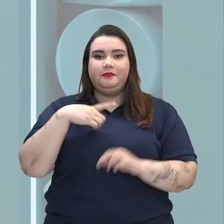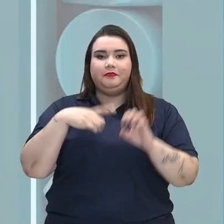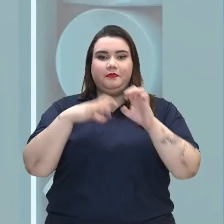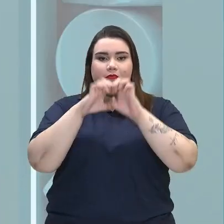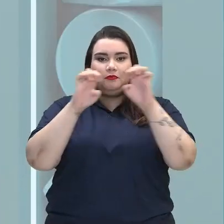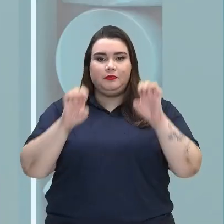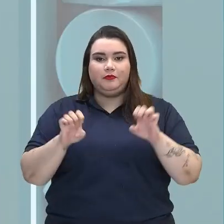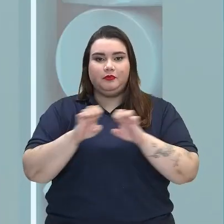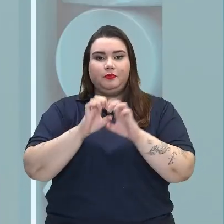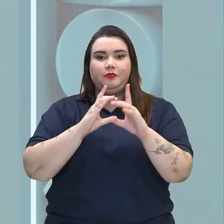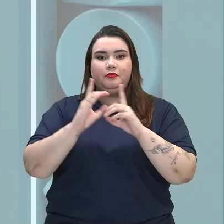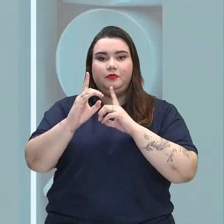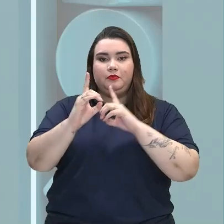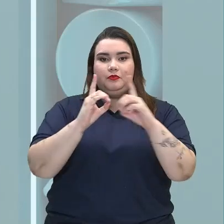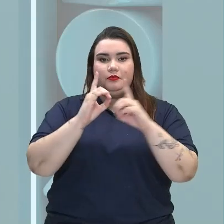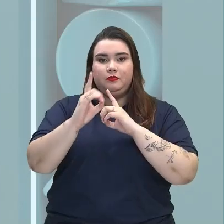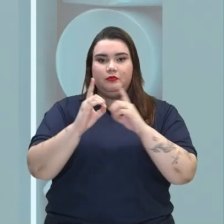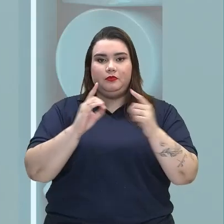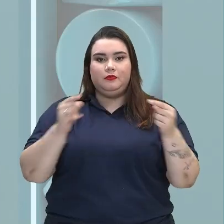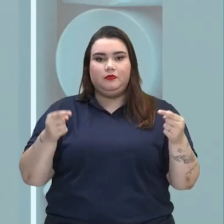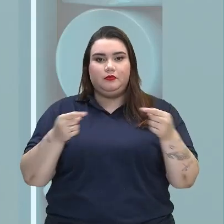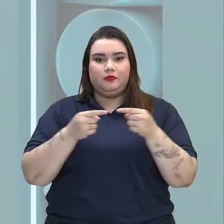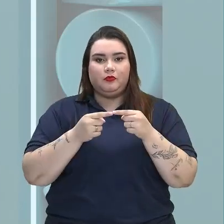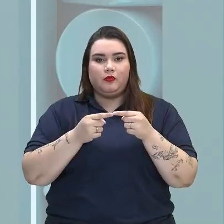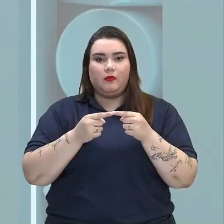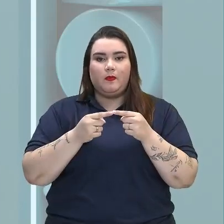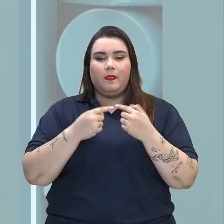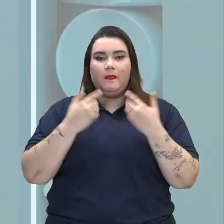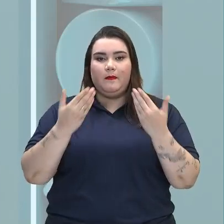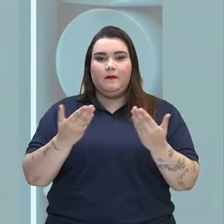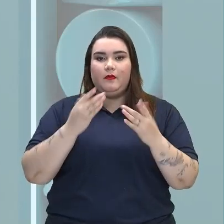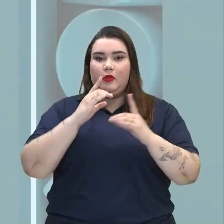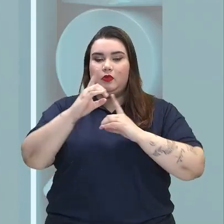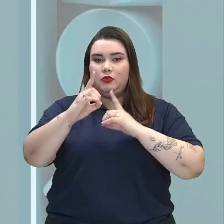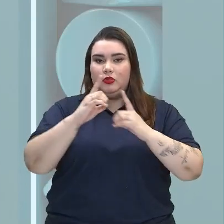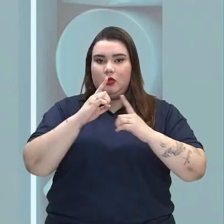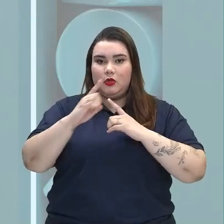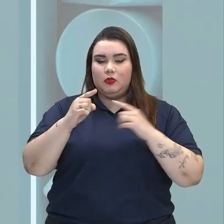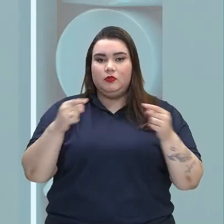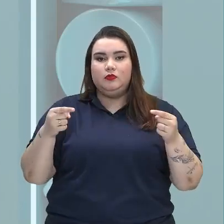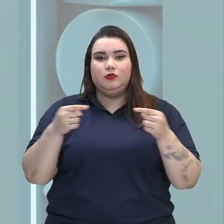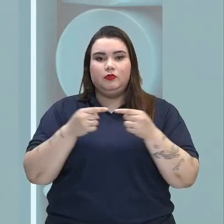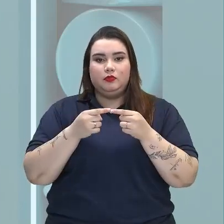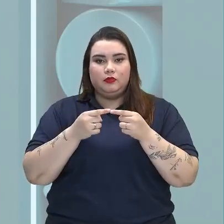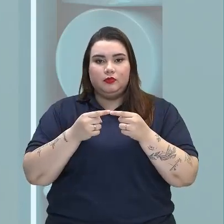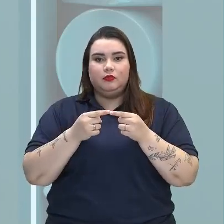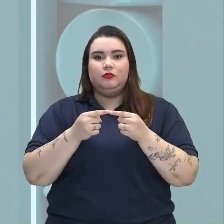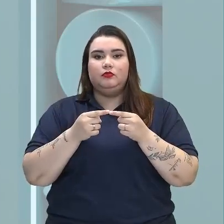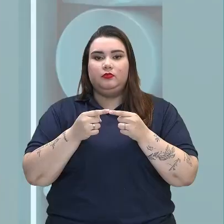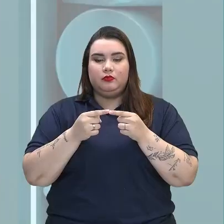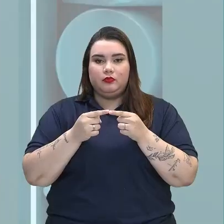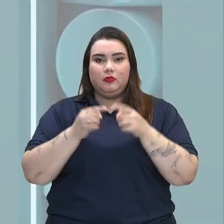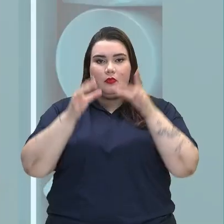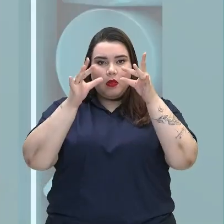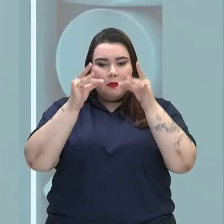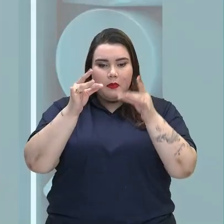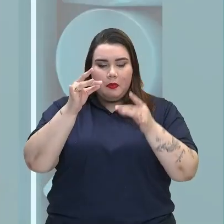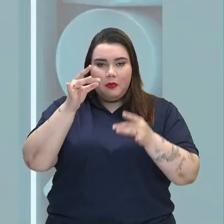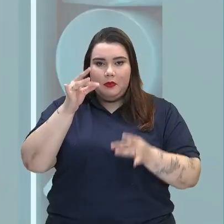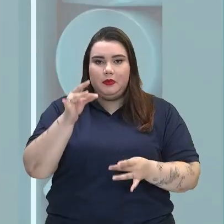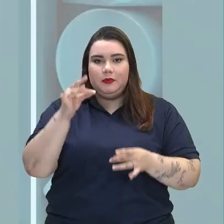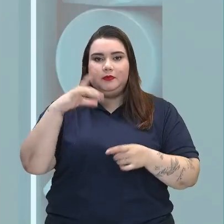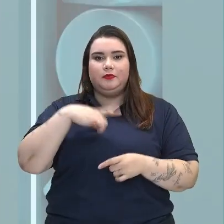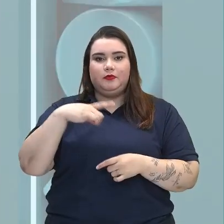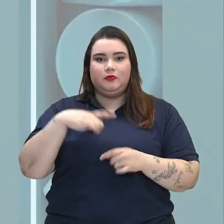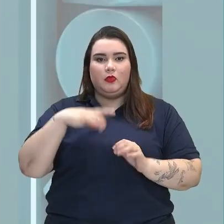no diálogo, daí a interação. E esse diálogo, ele é estruturado, ele é planejado